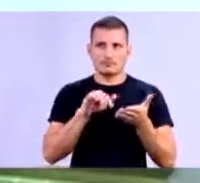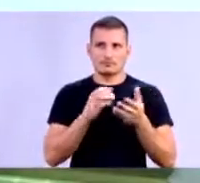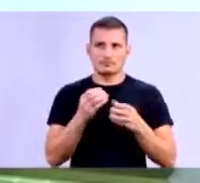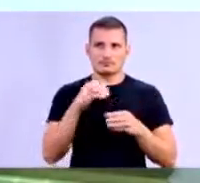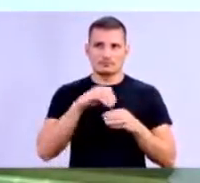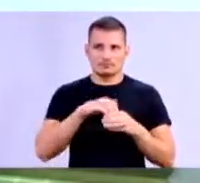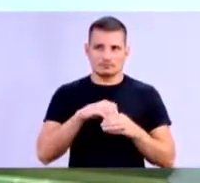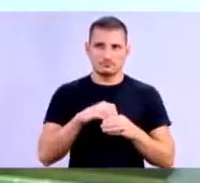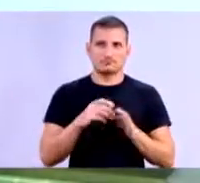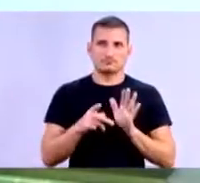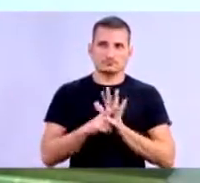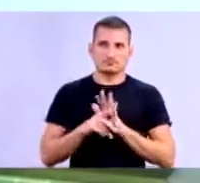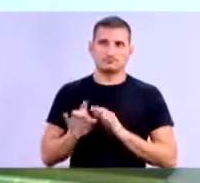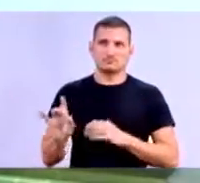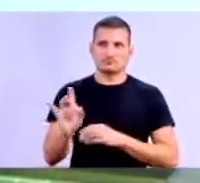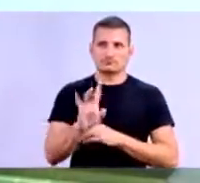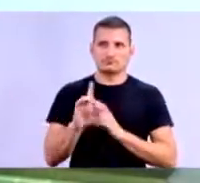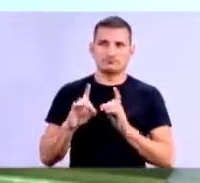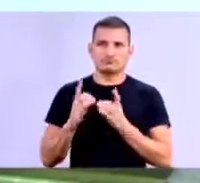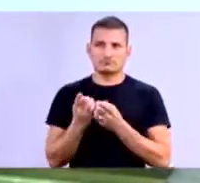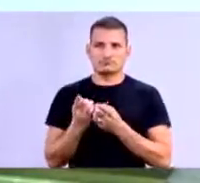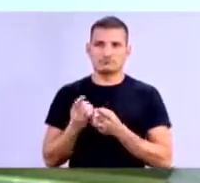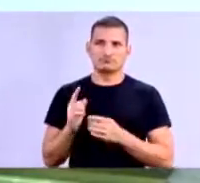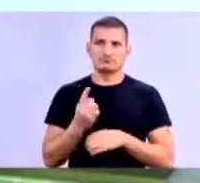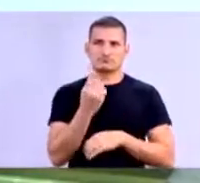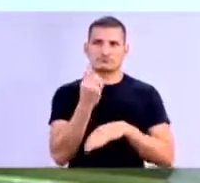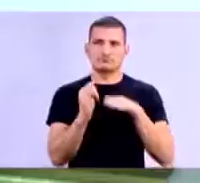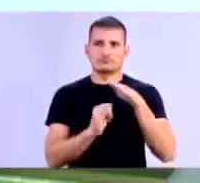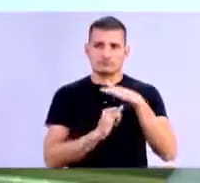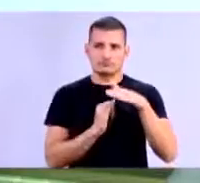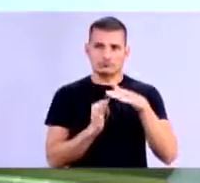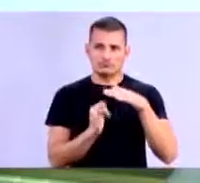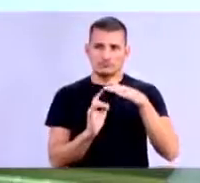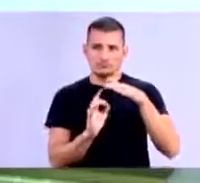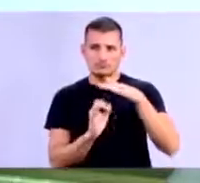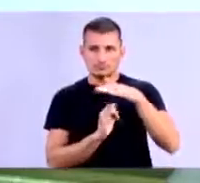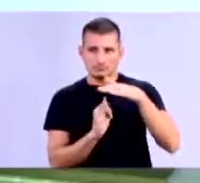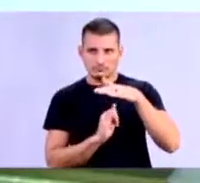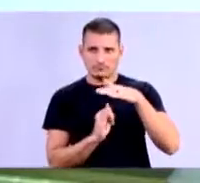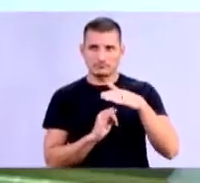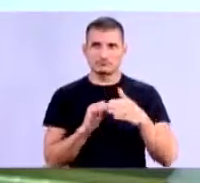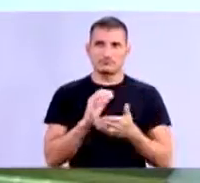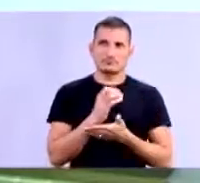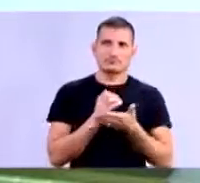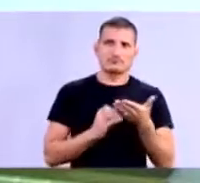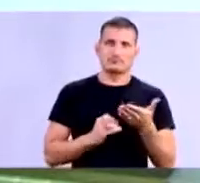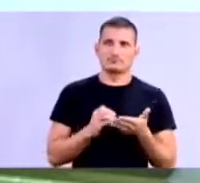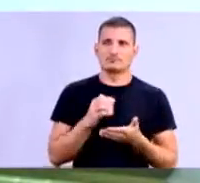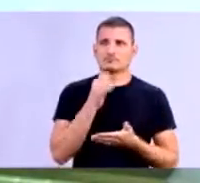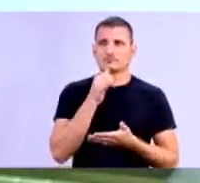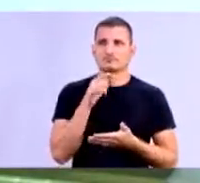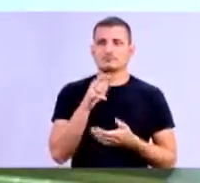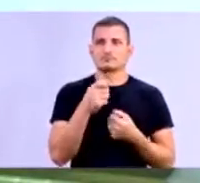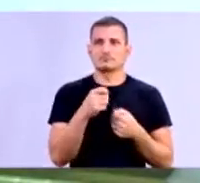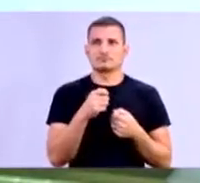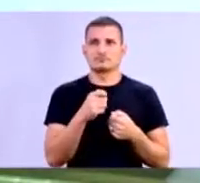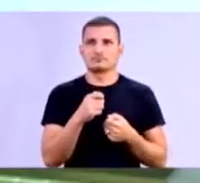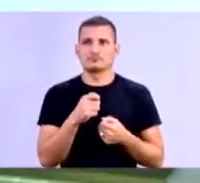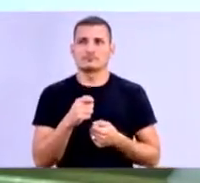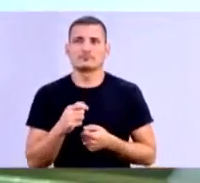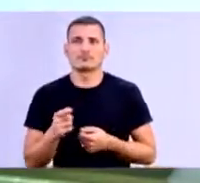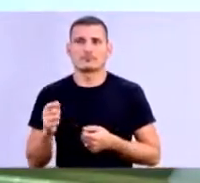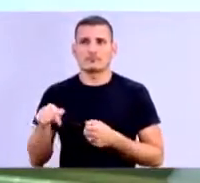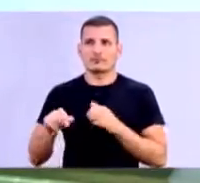interno de cada departamento de uma única instituição. O ofício é quando você precisa mandar um documento